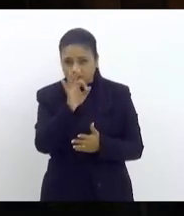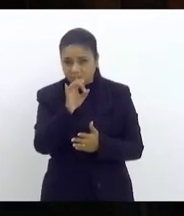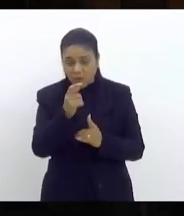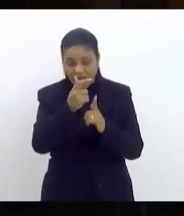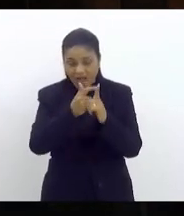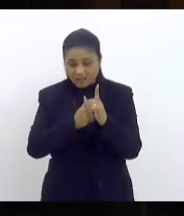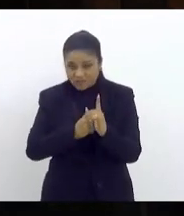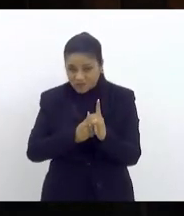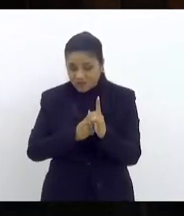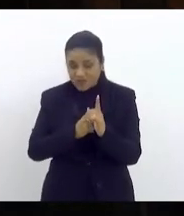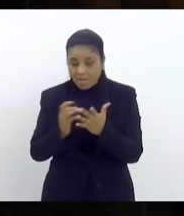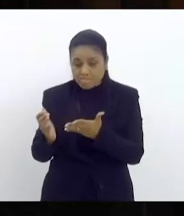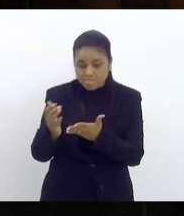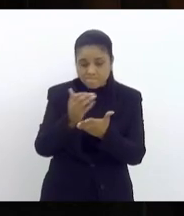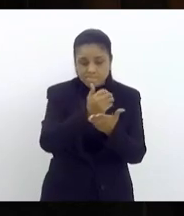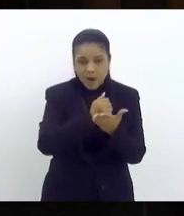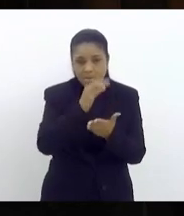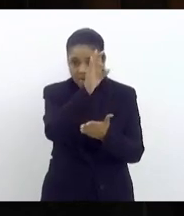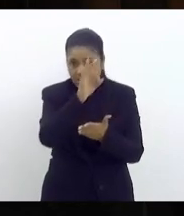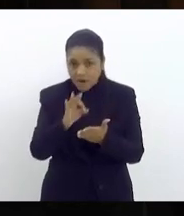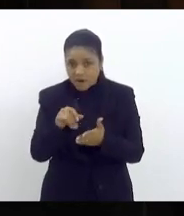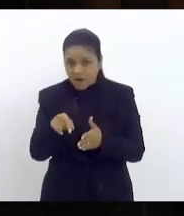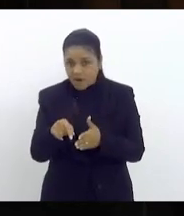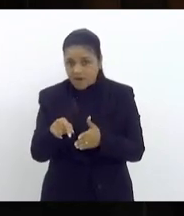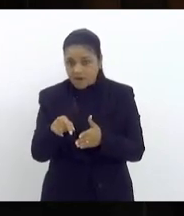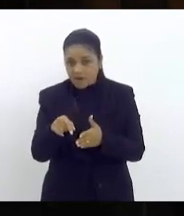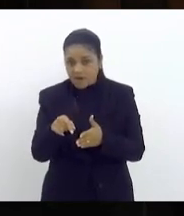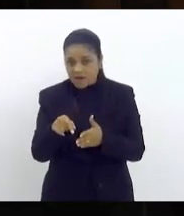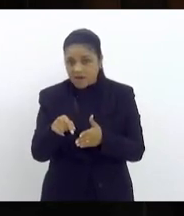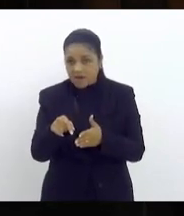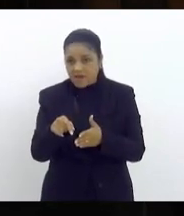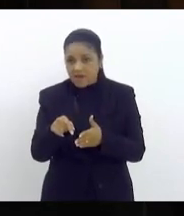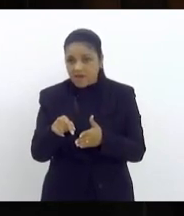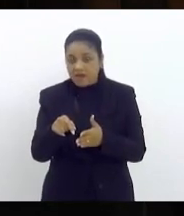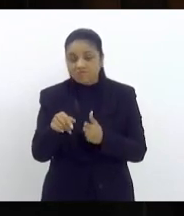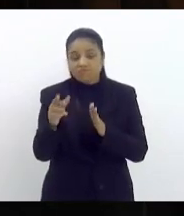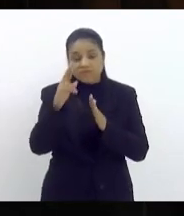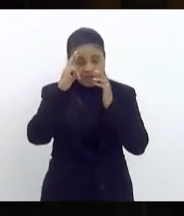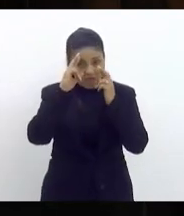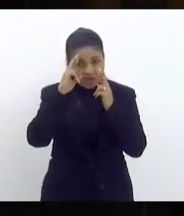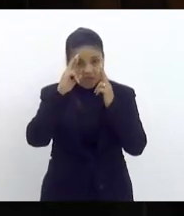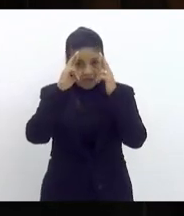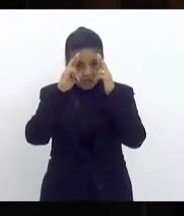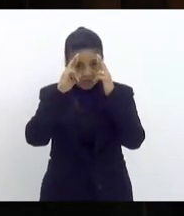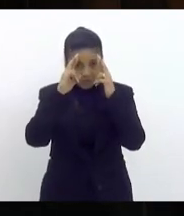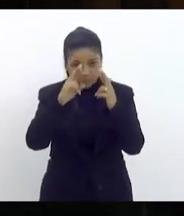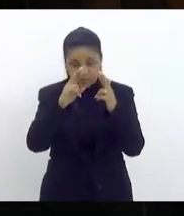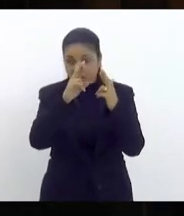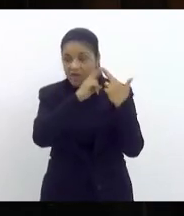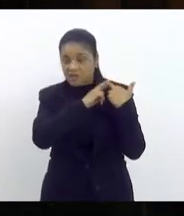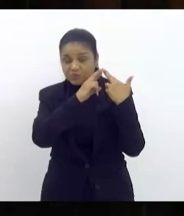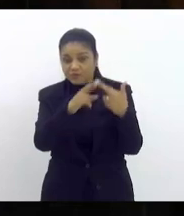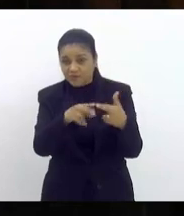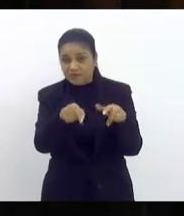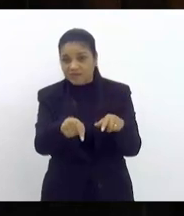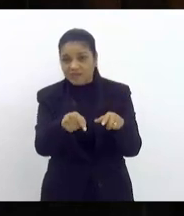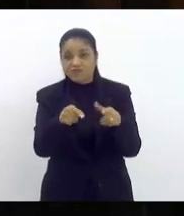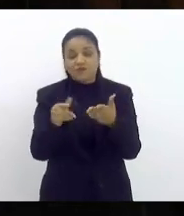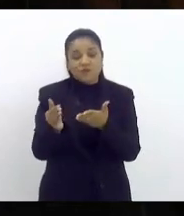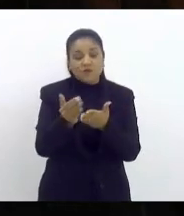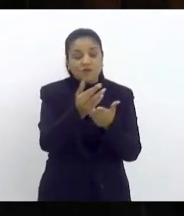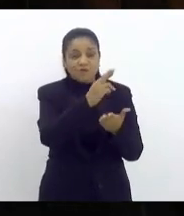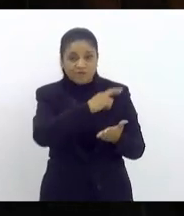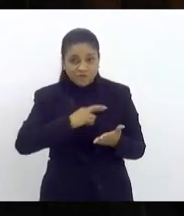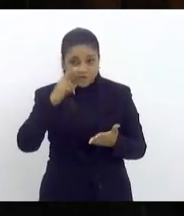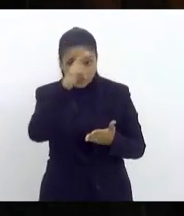da nossa receita corrente líquida cujo limite da lei de responsabilidade fiscal é duas vezes 200% prevista para